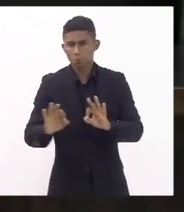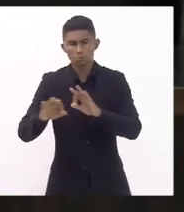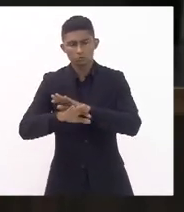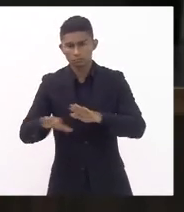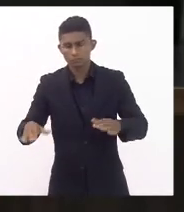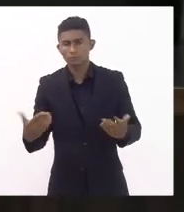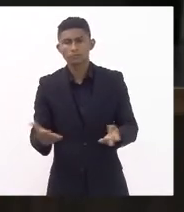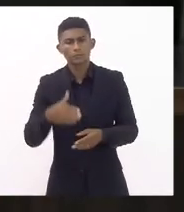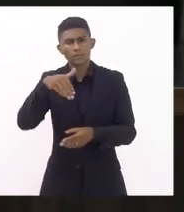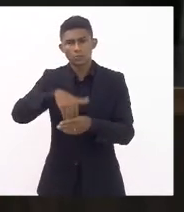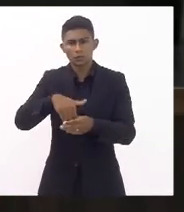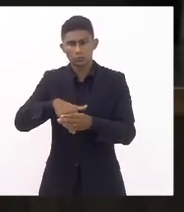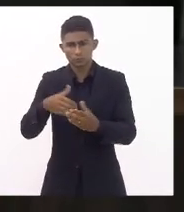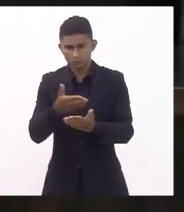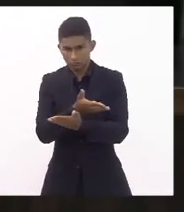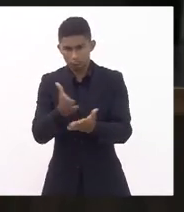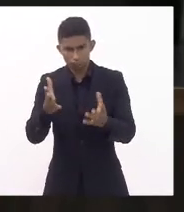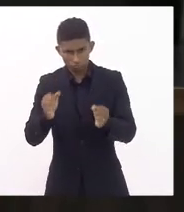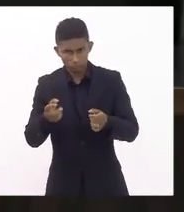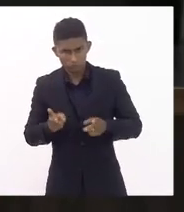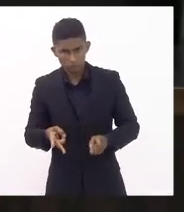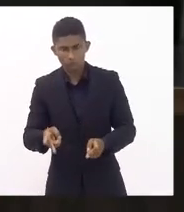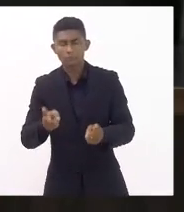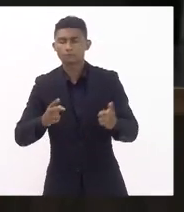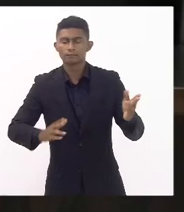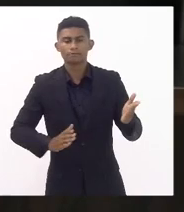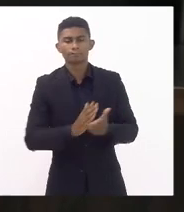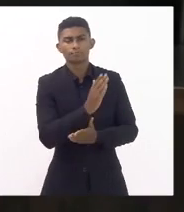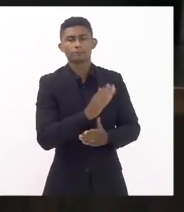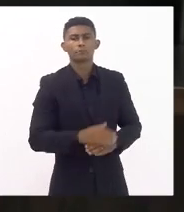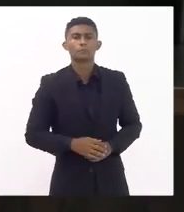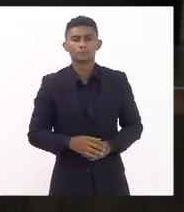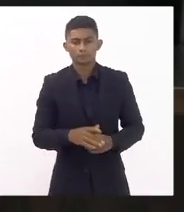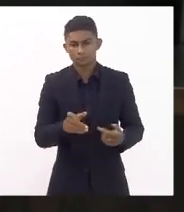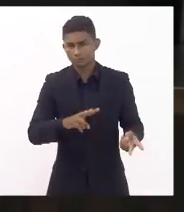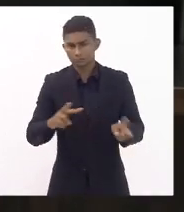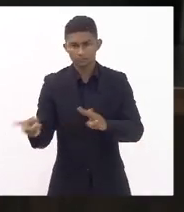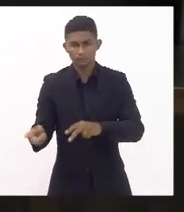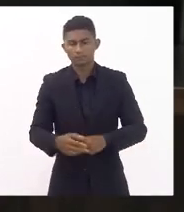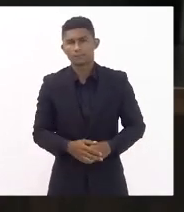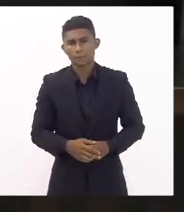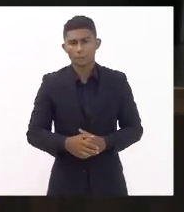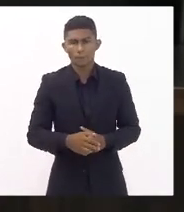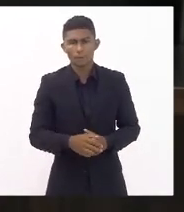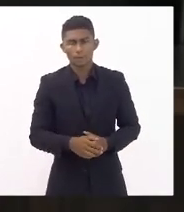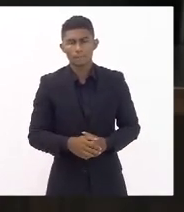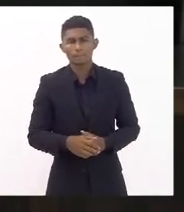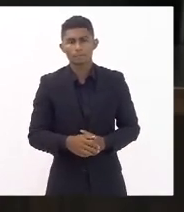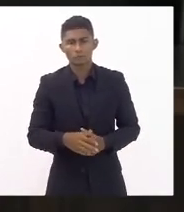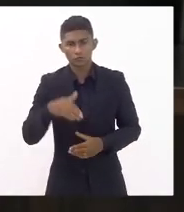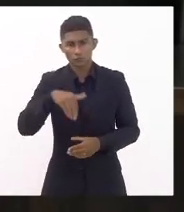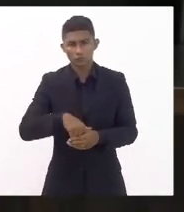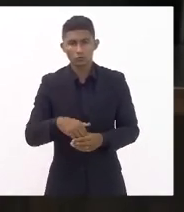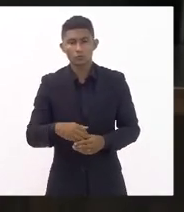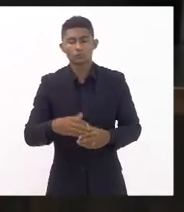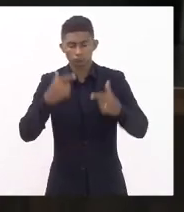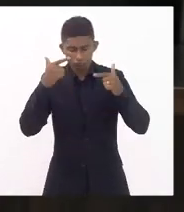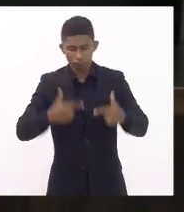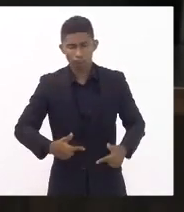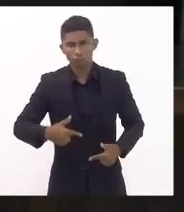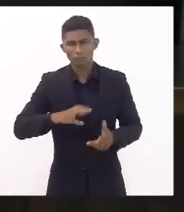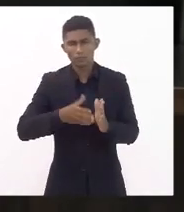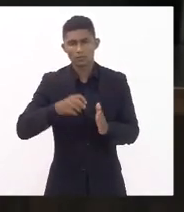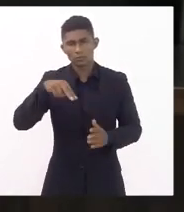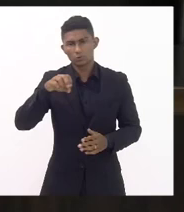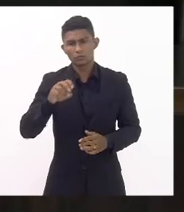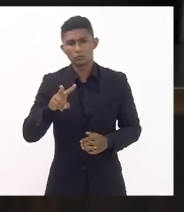discussão. Em votação, se os que aprovam permaneçam como estão, aprovado, vai a promulgação. Com voto pela abstenção do novo. Projeto